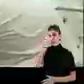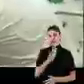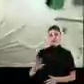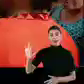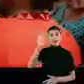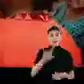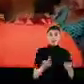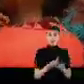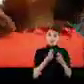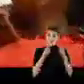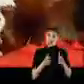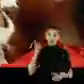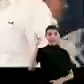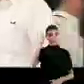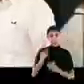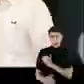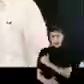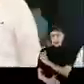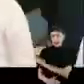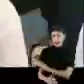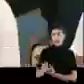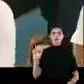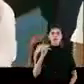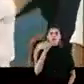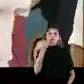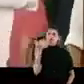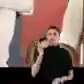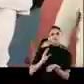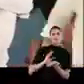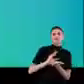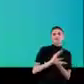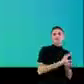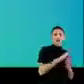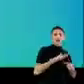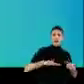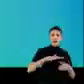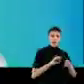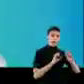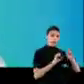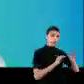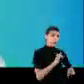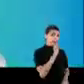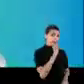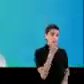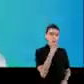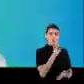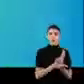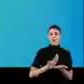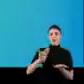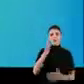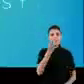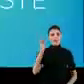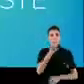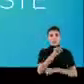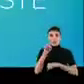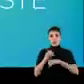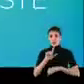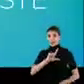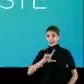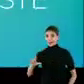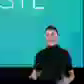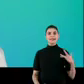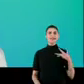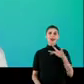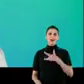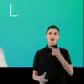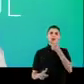em todo o país Além disso aqui em São Paulo ao lado do Lula nós estamos trazendo recursos para várias áreas na educação por exemplo com a Universidade Federal